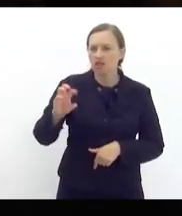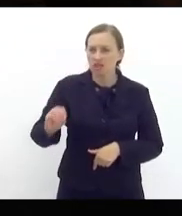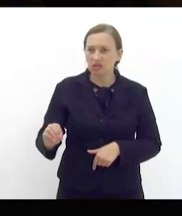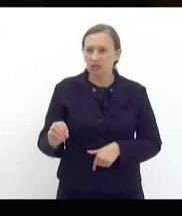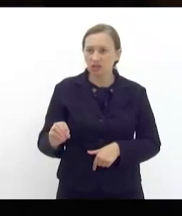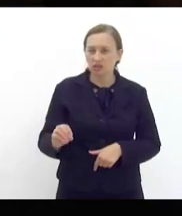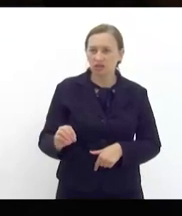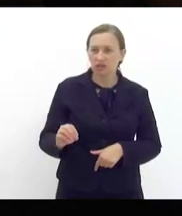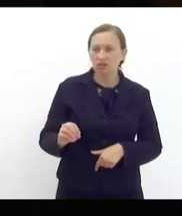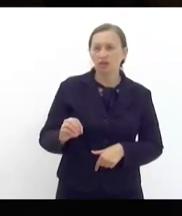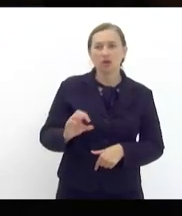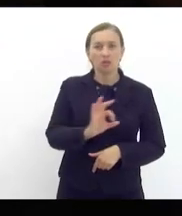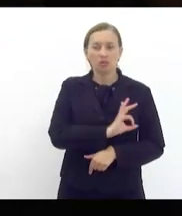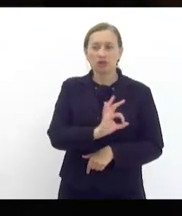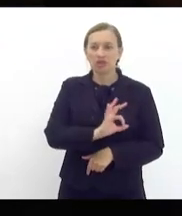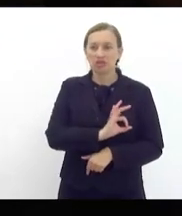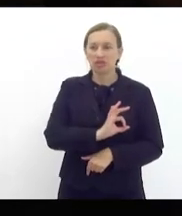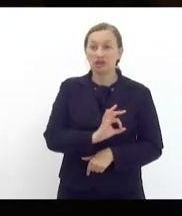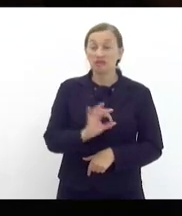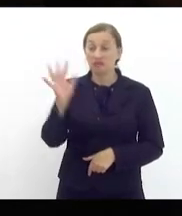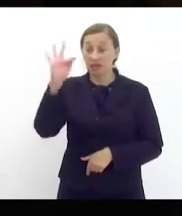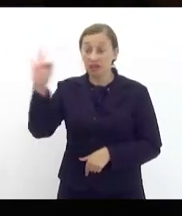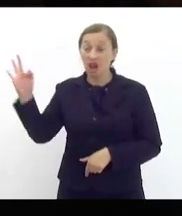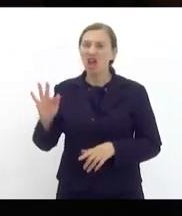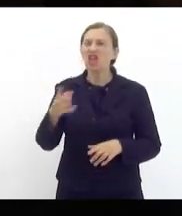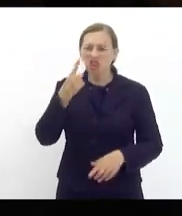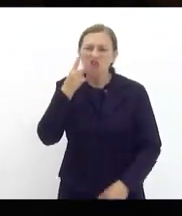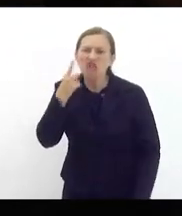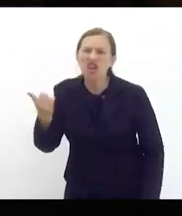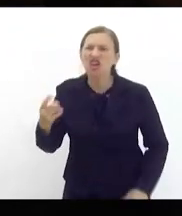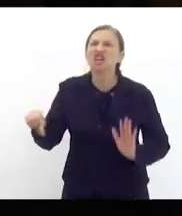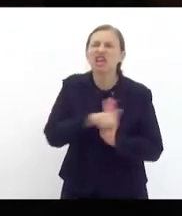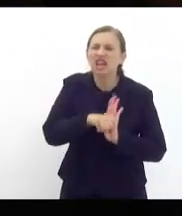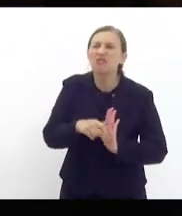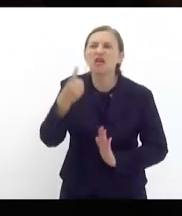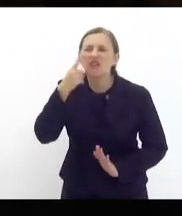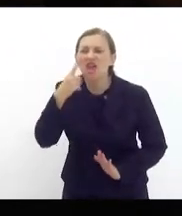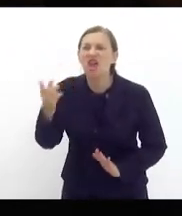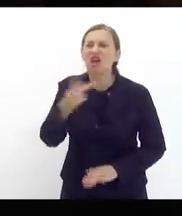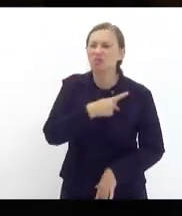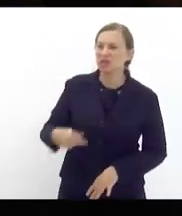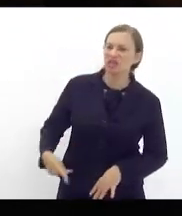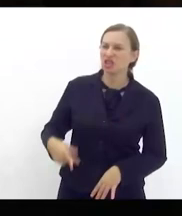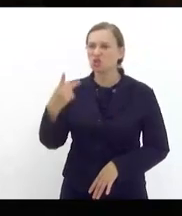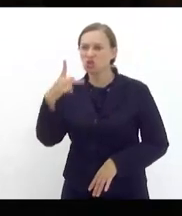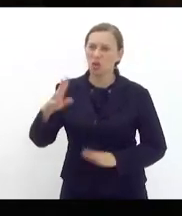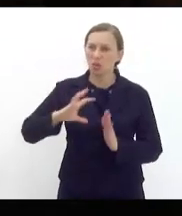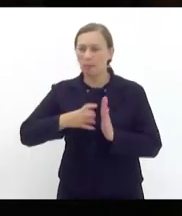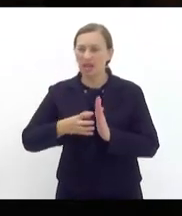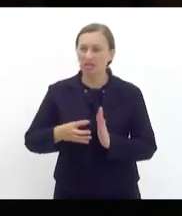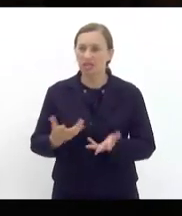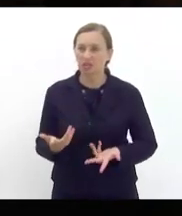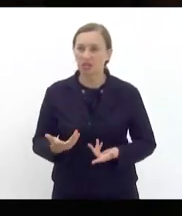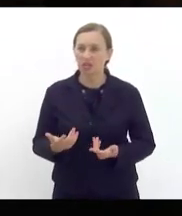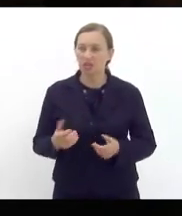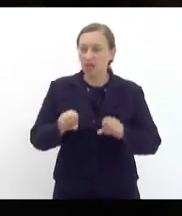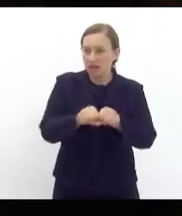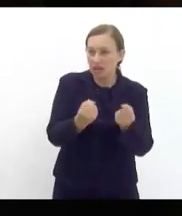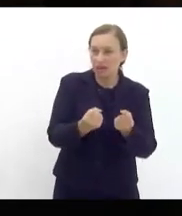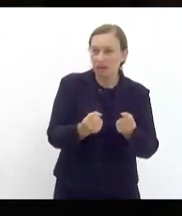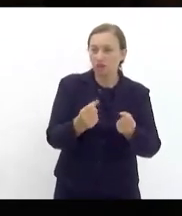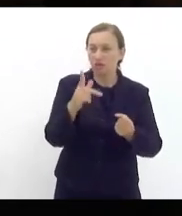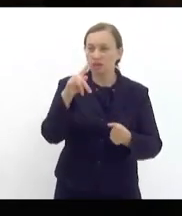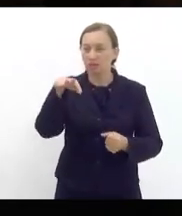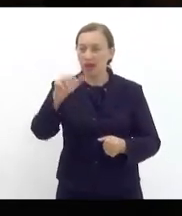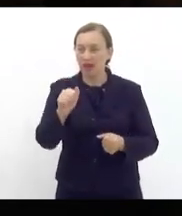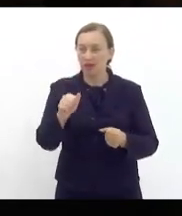jogou bomba na polícia federal então olha quem é criminoso olha para o presidente do seu partido quebrador de placa de Marielle